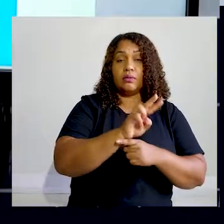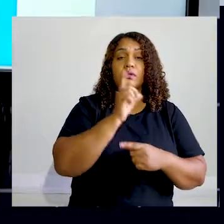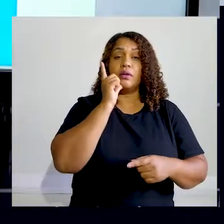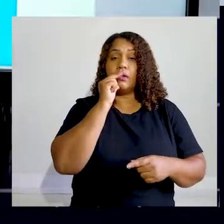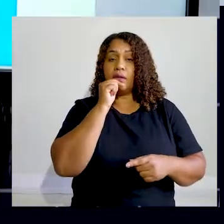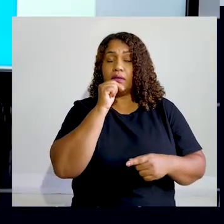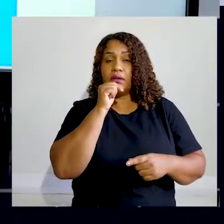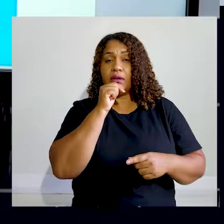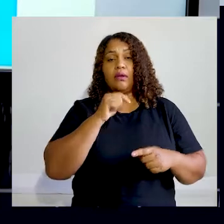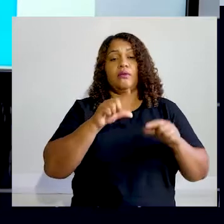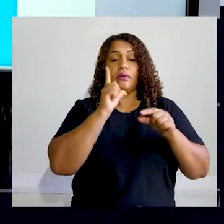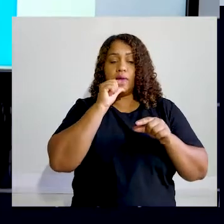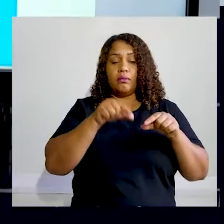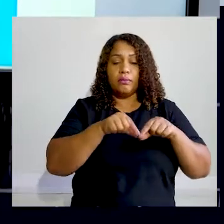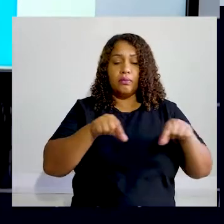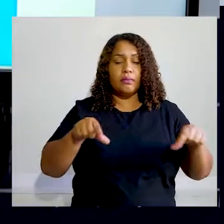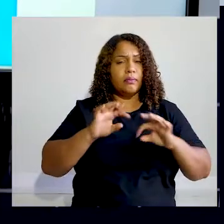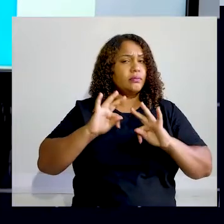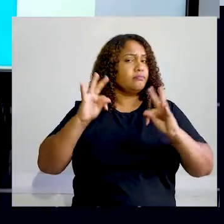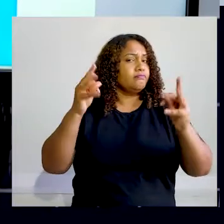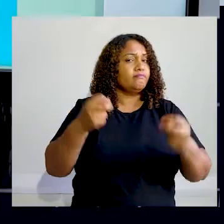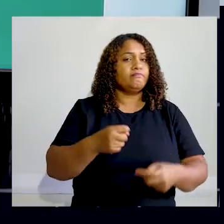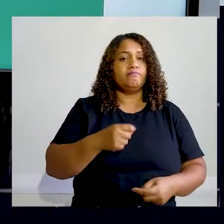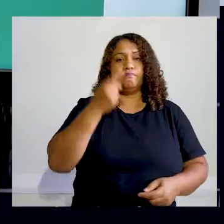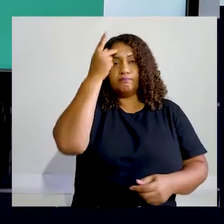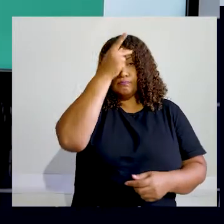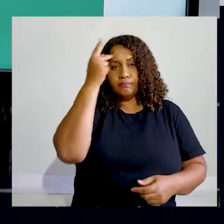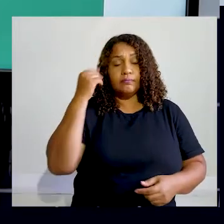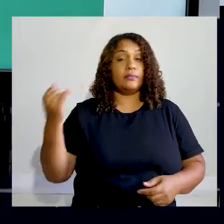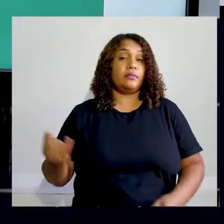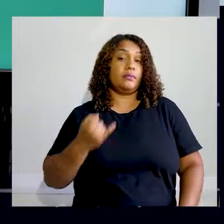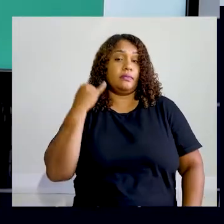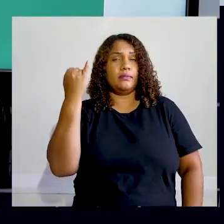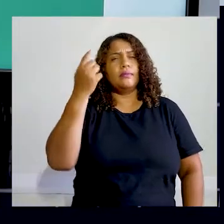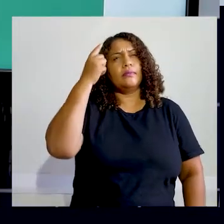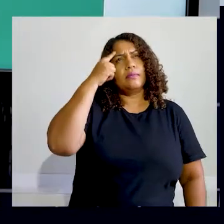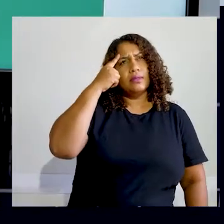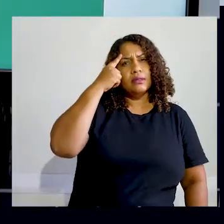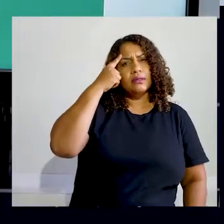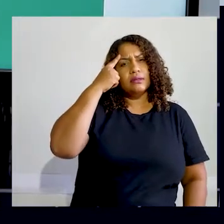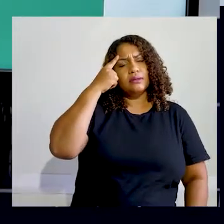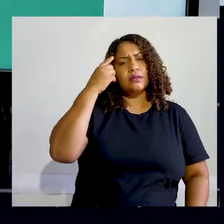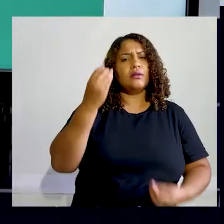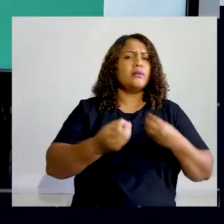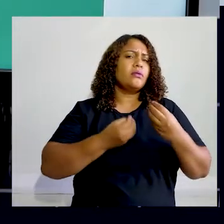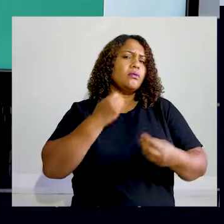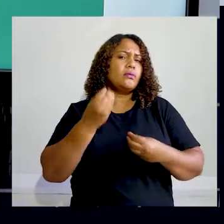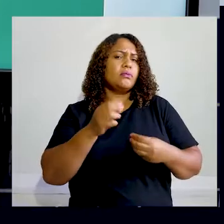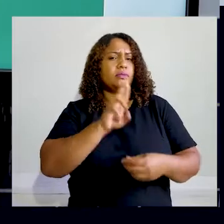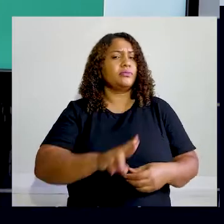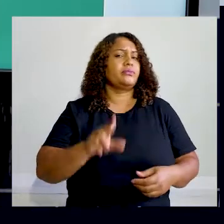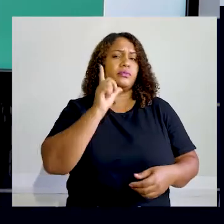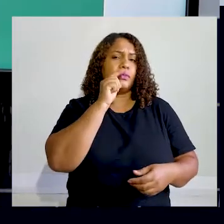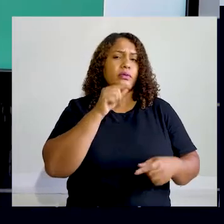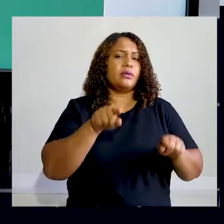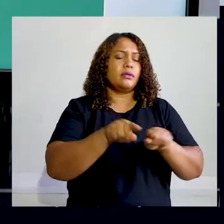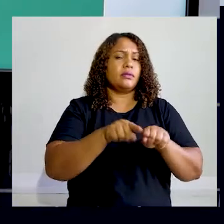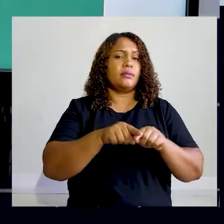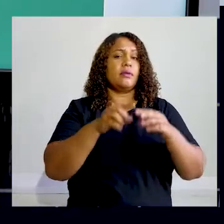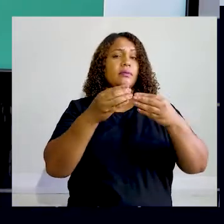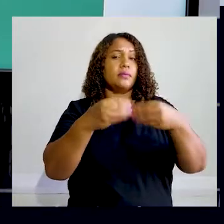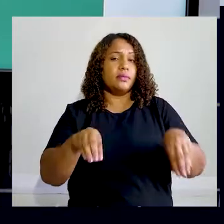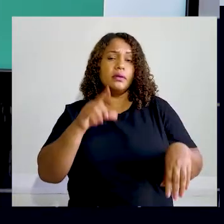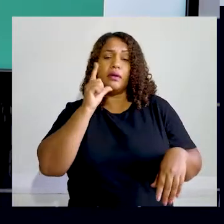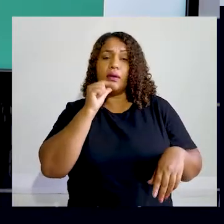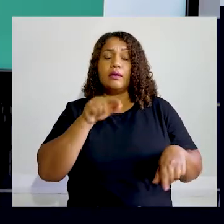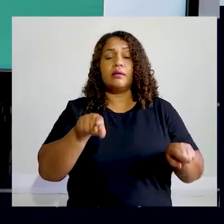e saneamento para todos. É importante repensar o consumo de água, o desperdício e